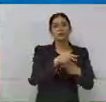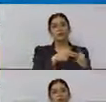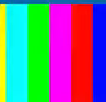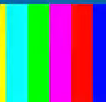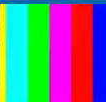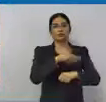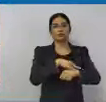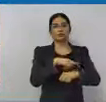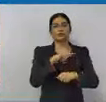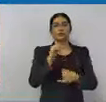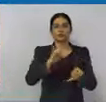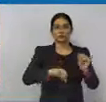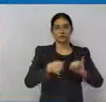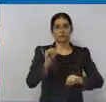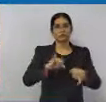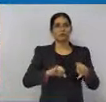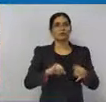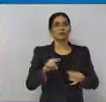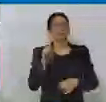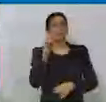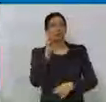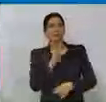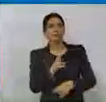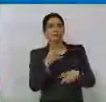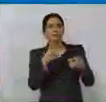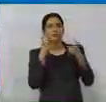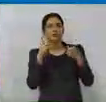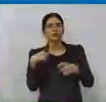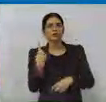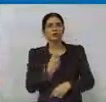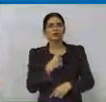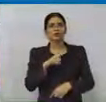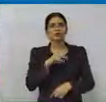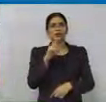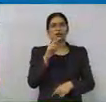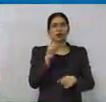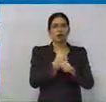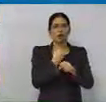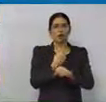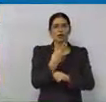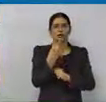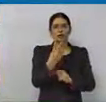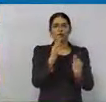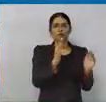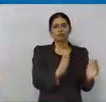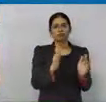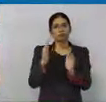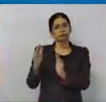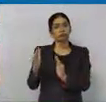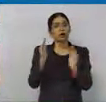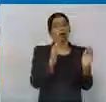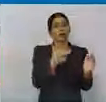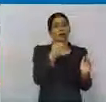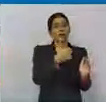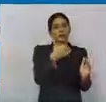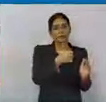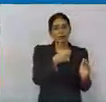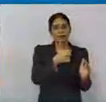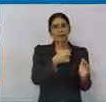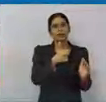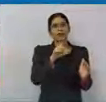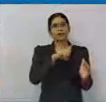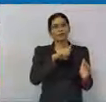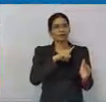podem ver, só para mim finalizar, nós temos essa obra em duas etapas. A primeira etapa é a que está contemplada dentro